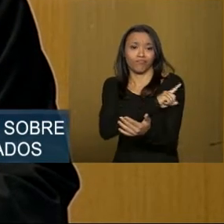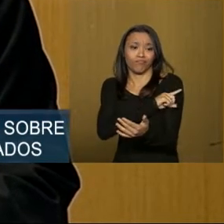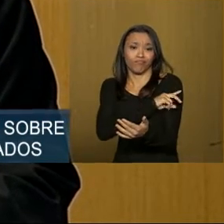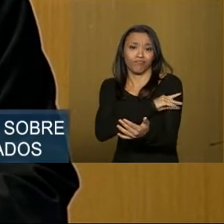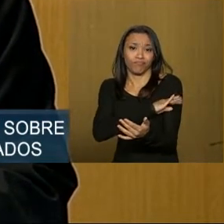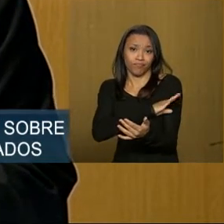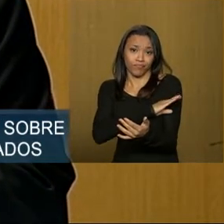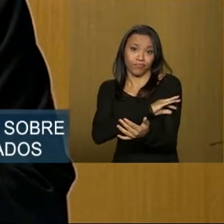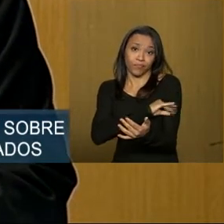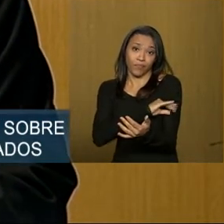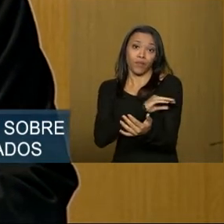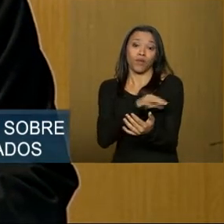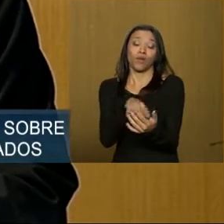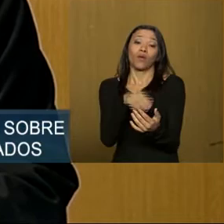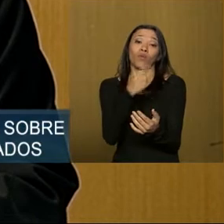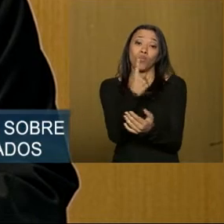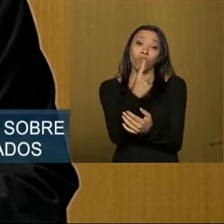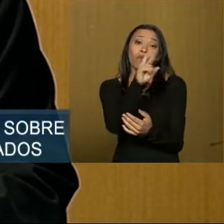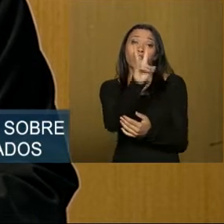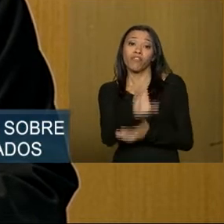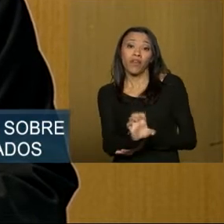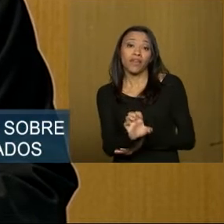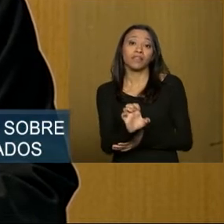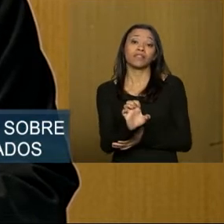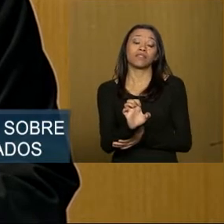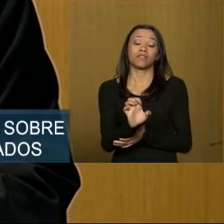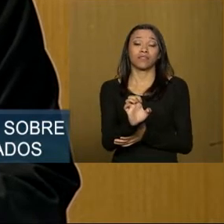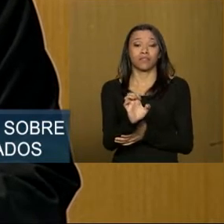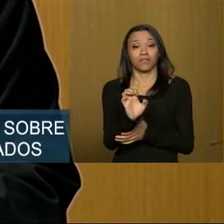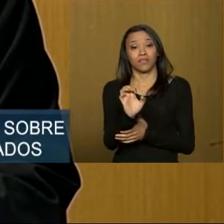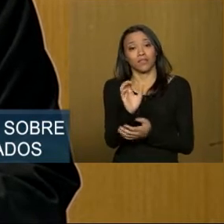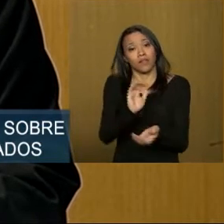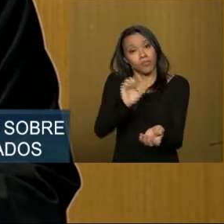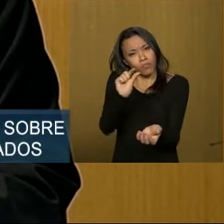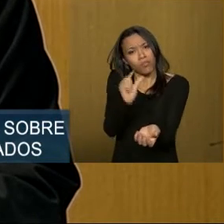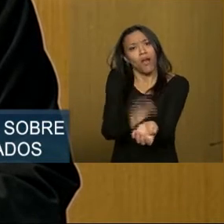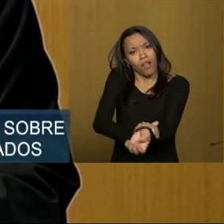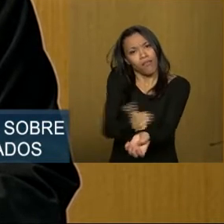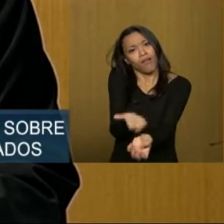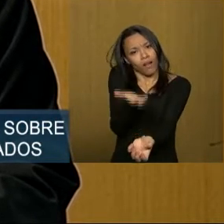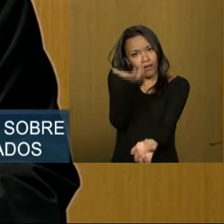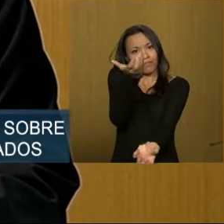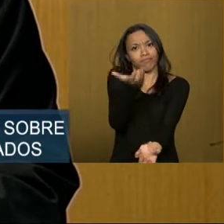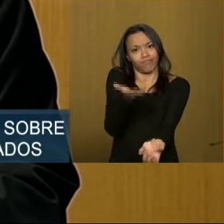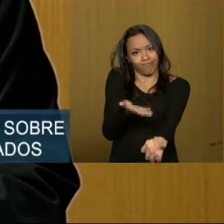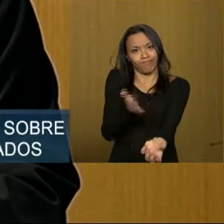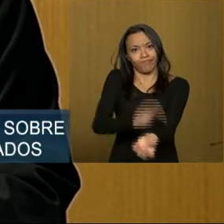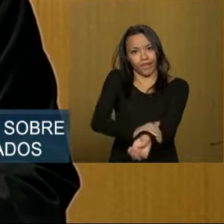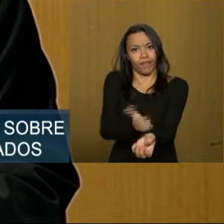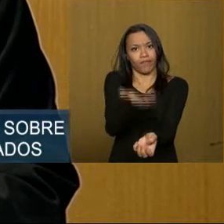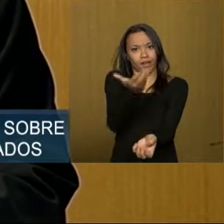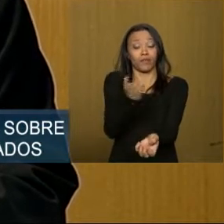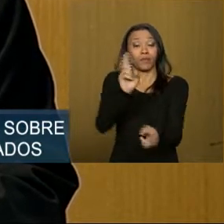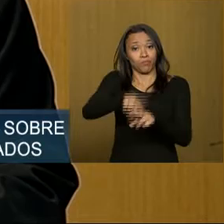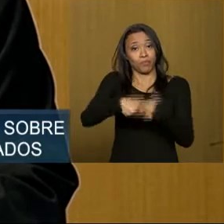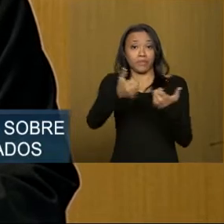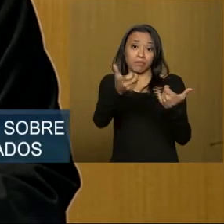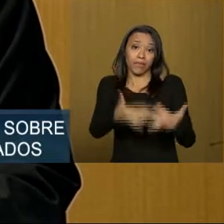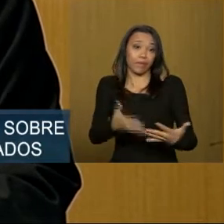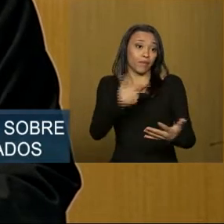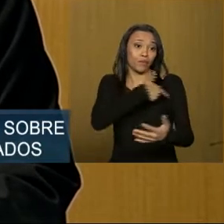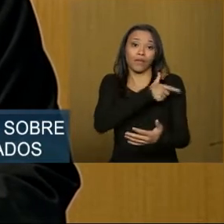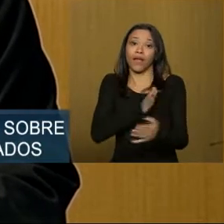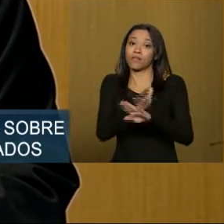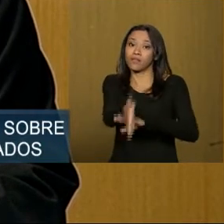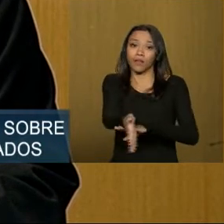uma vez e meia, né, mais pressão arterial elevada, o que pode ser explicada pelo acesso a serviços de